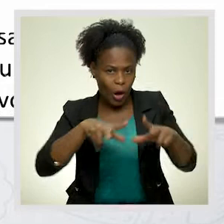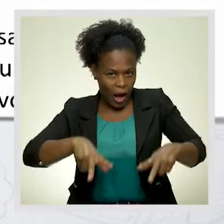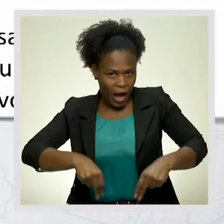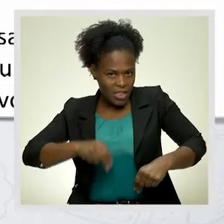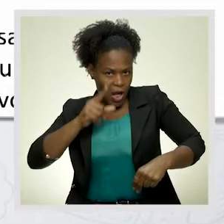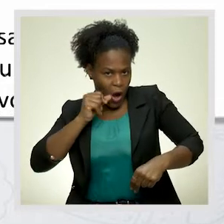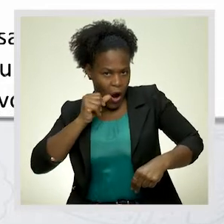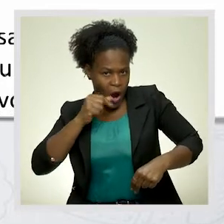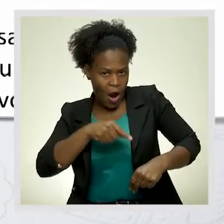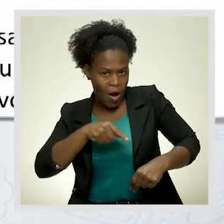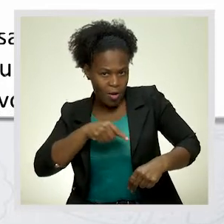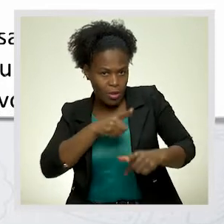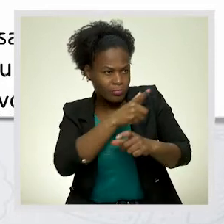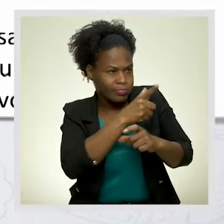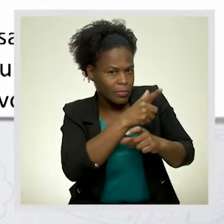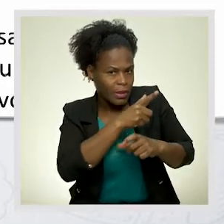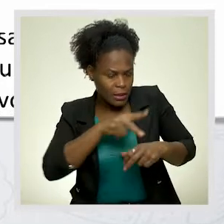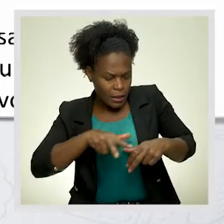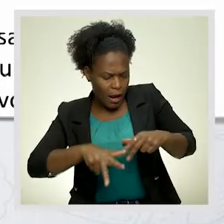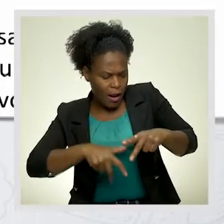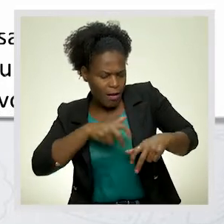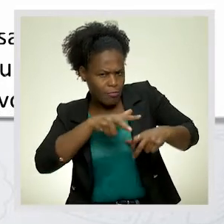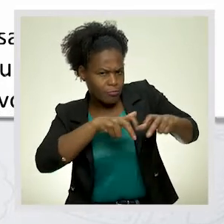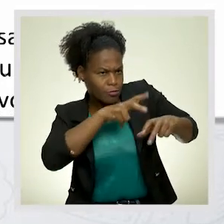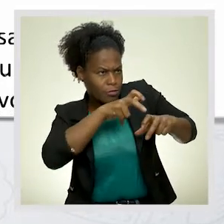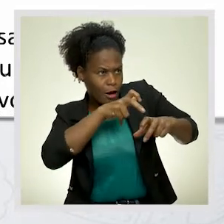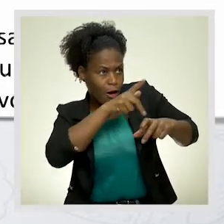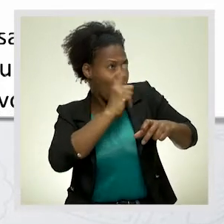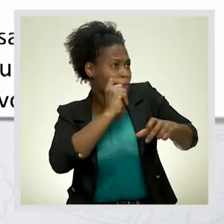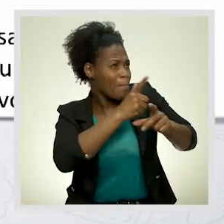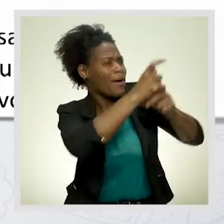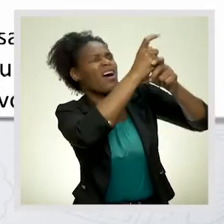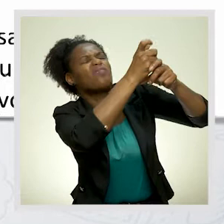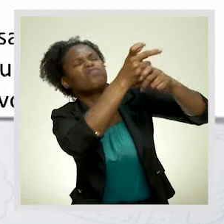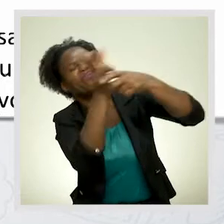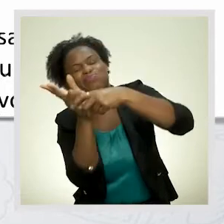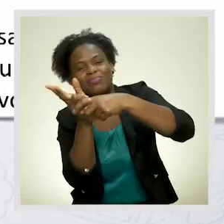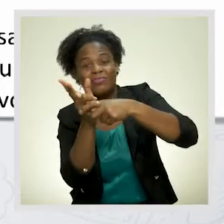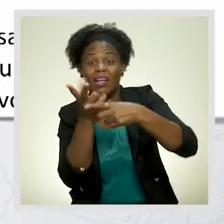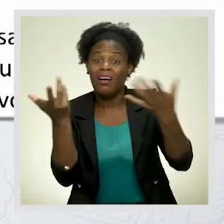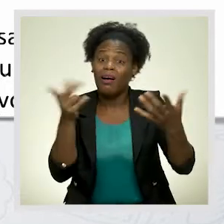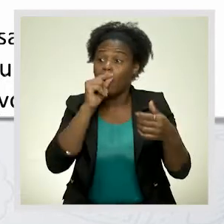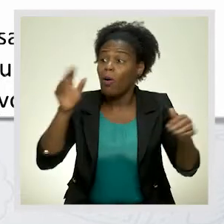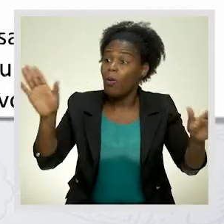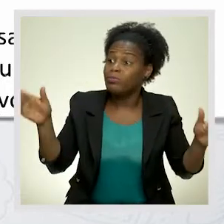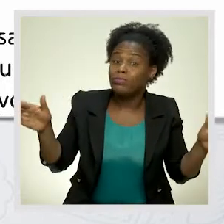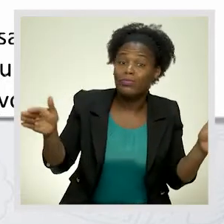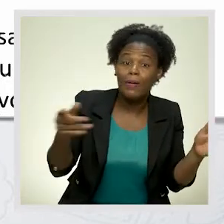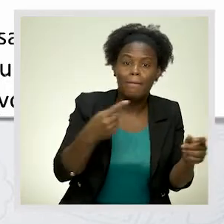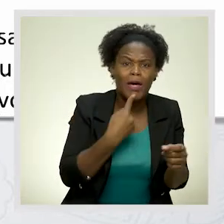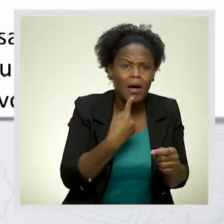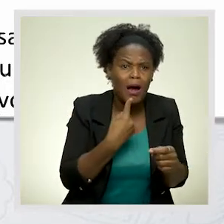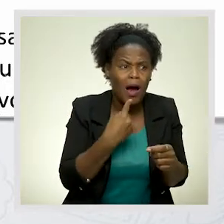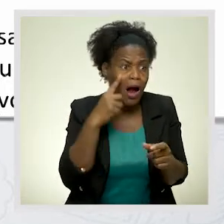caçador, fazendo-o erar a pontaria. E o pombo, percebendo que era perseguido,